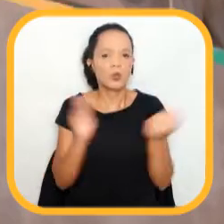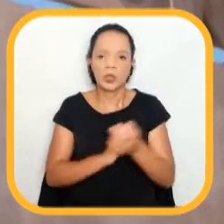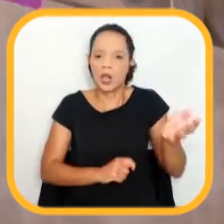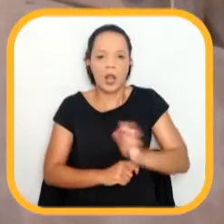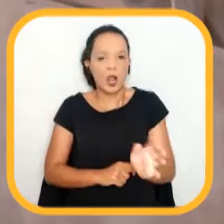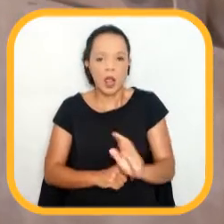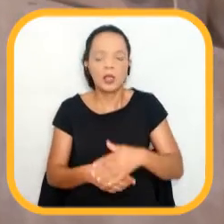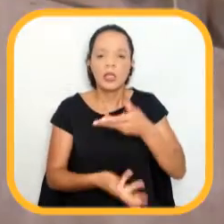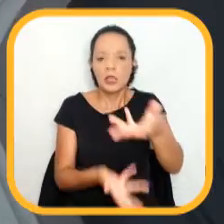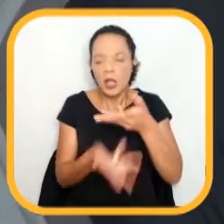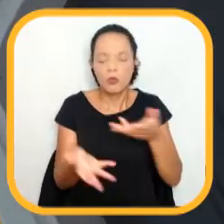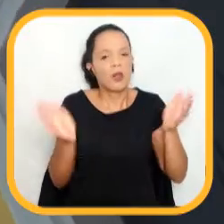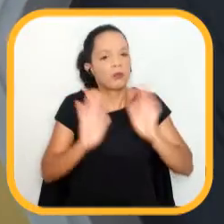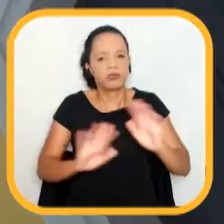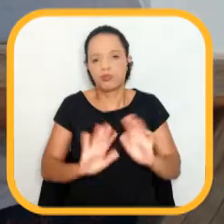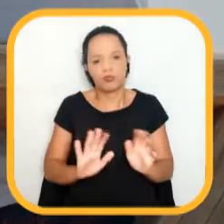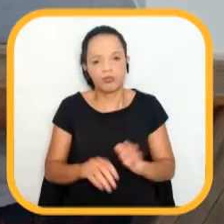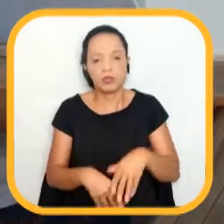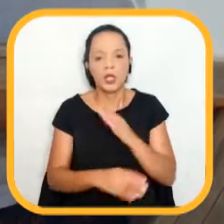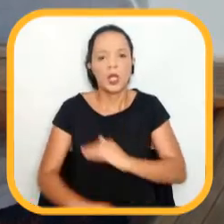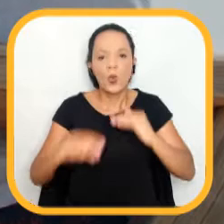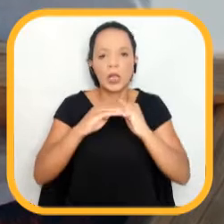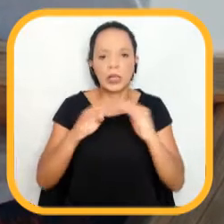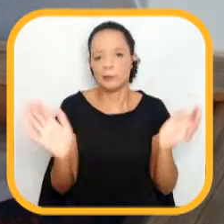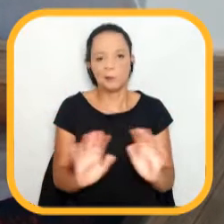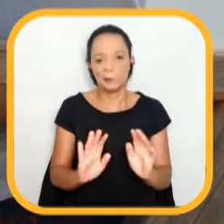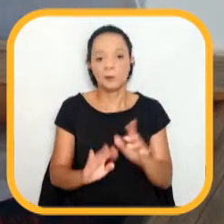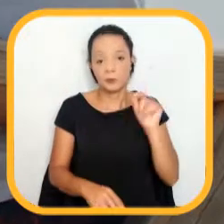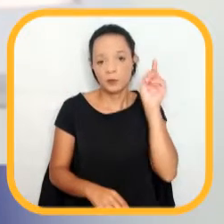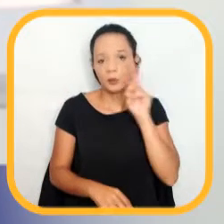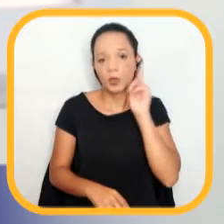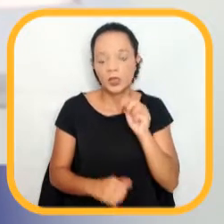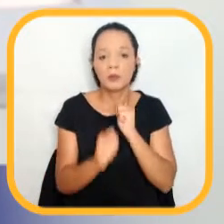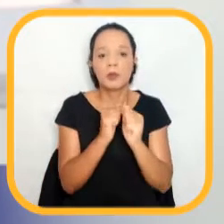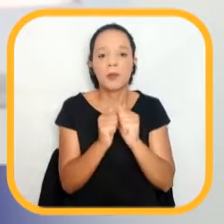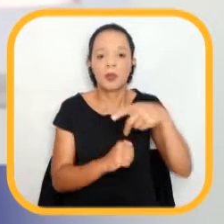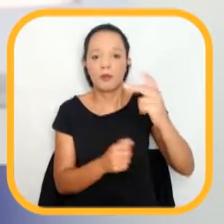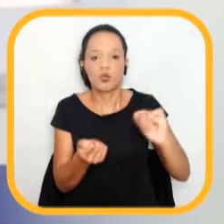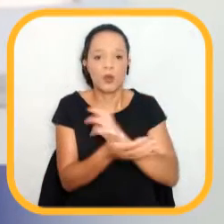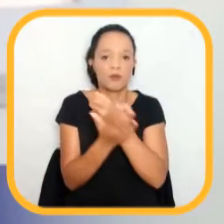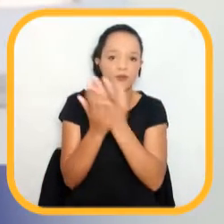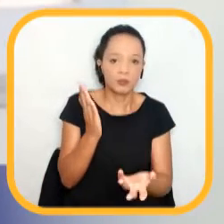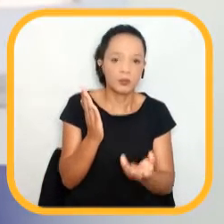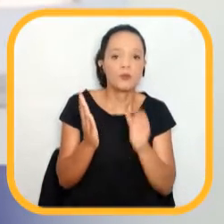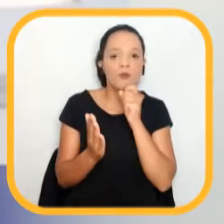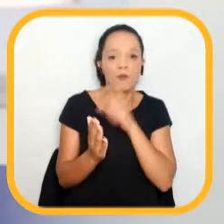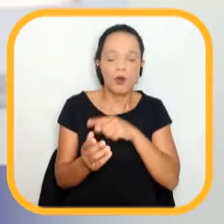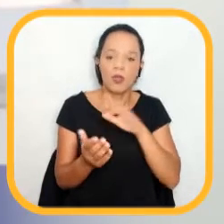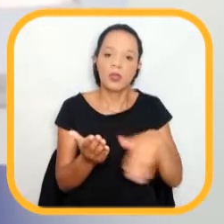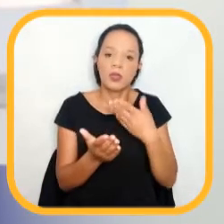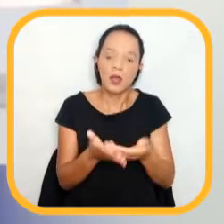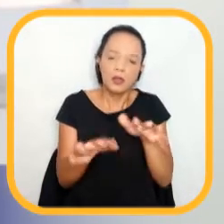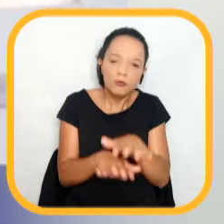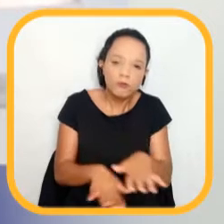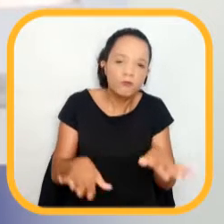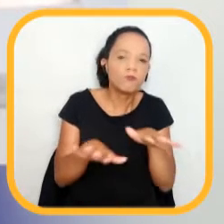à mudança, é resistente ao diálogo, é resistente à igualdade, e daí também a importância do papel dos mídias. que podem